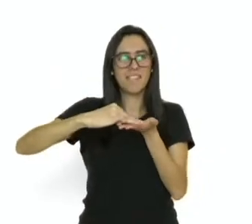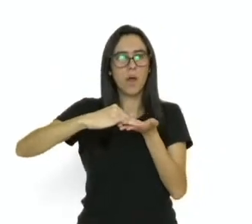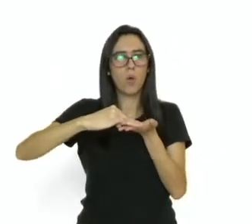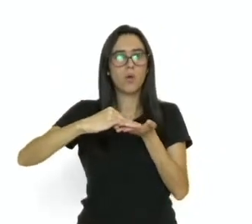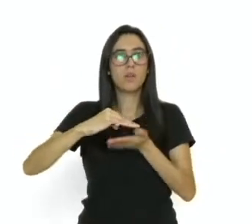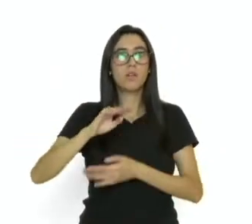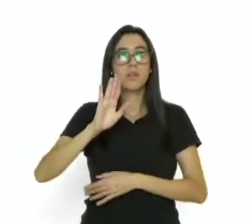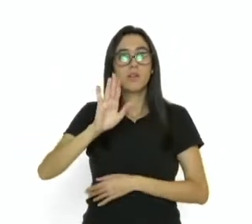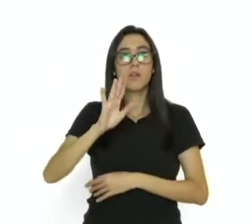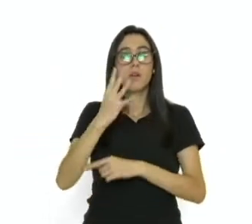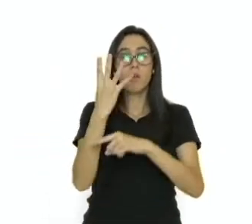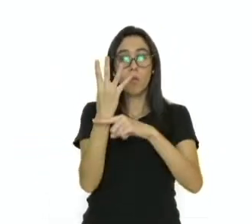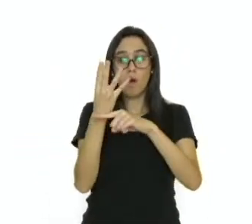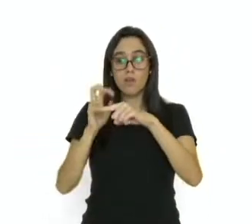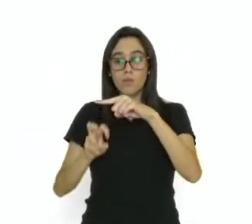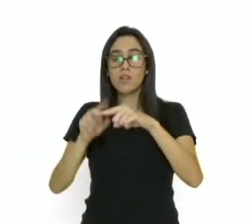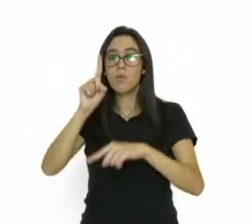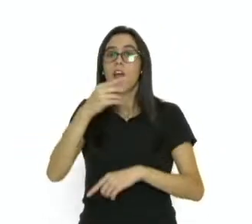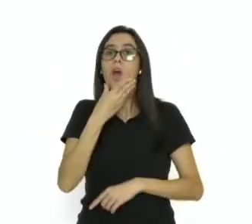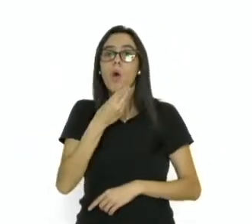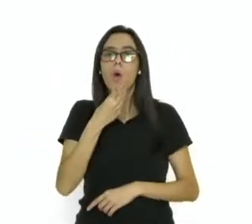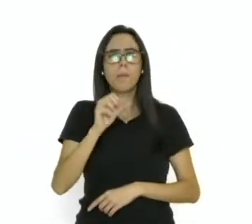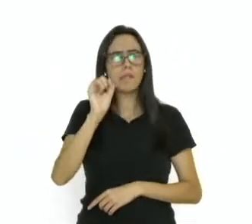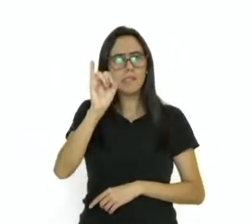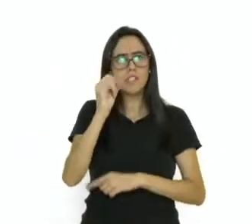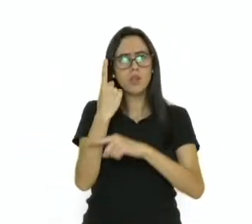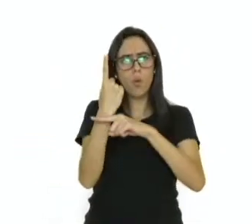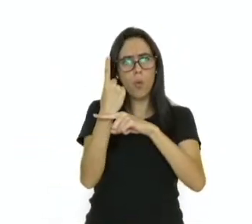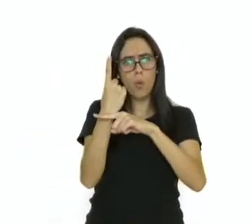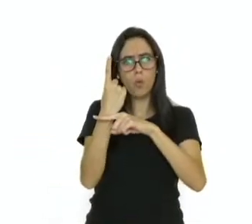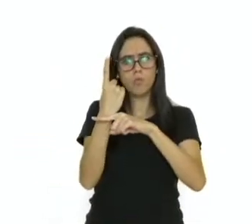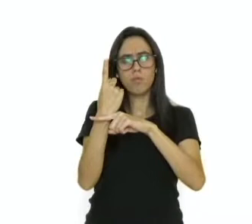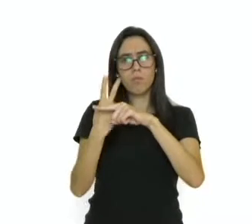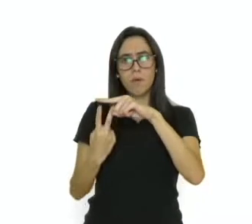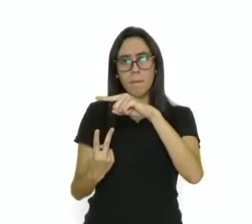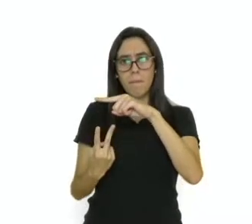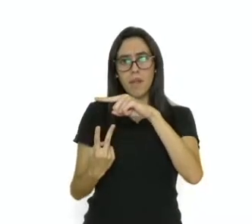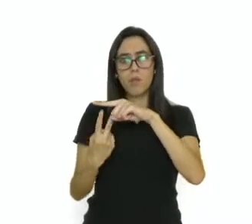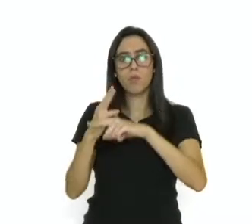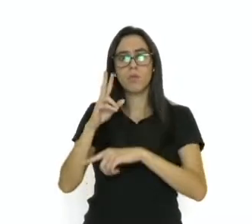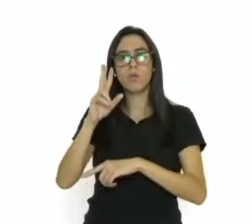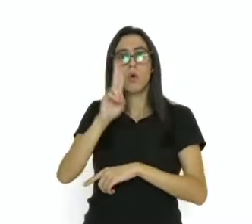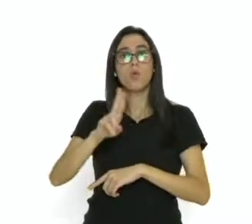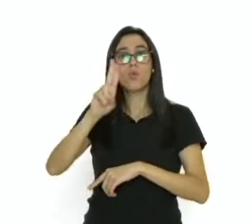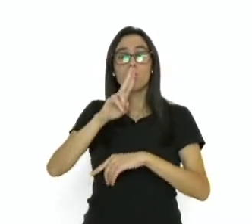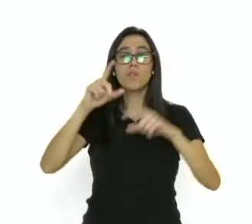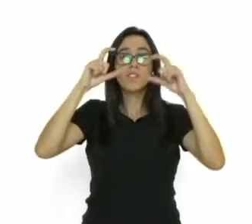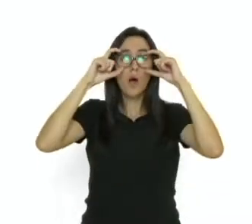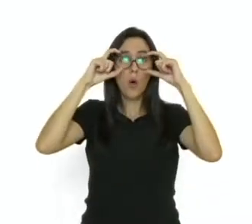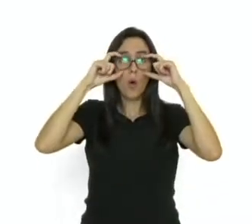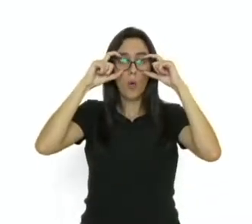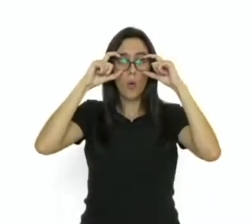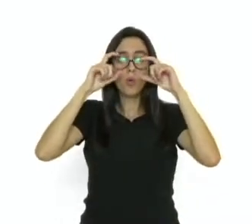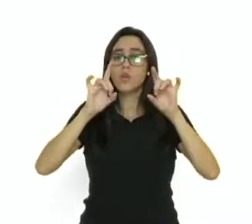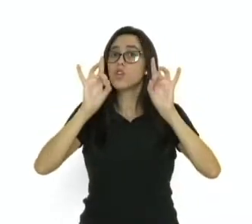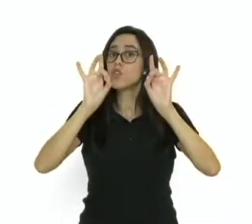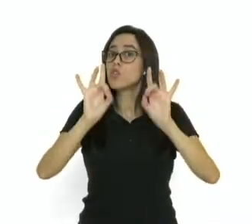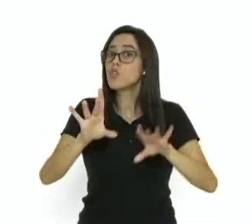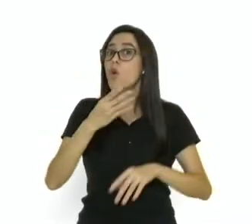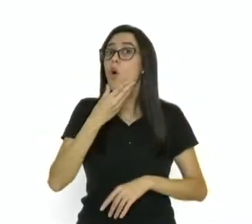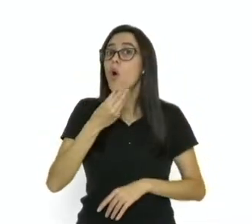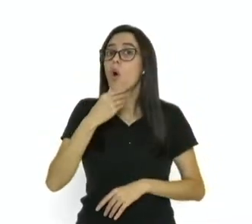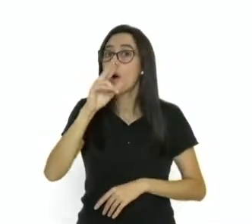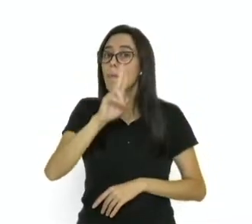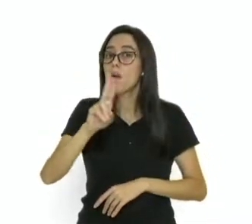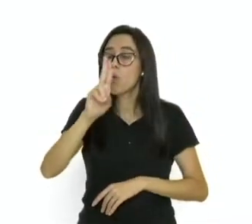das pessoas que estavam na barraca usava óculos, 1/2 lembra, metade, né? E apenas homens usavam